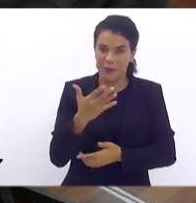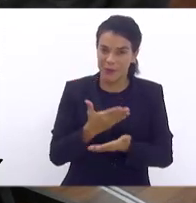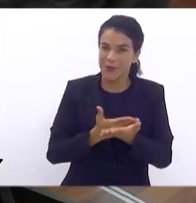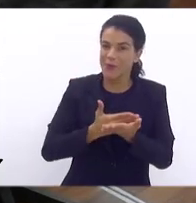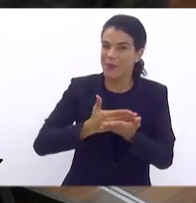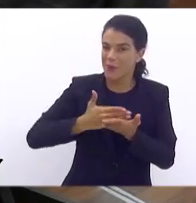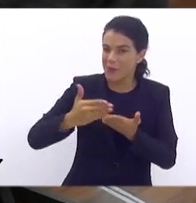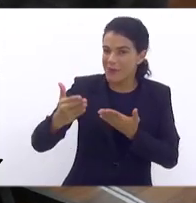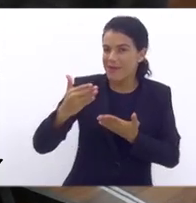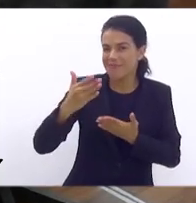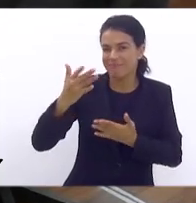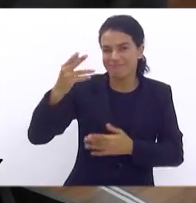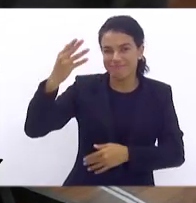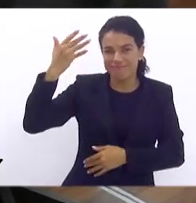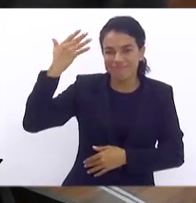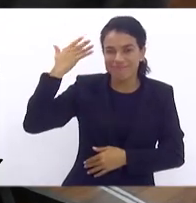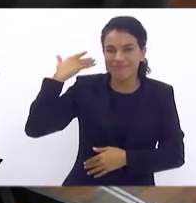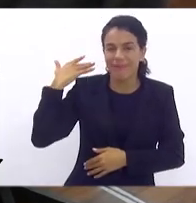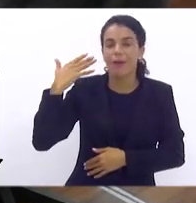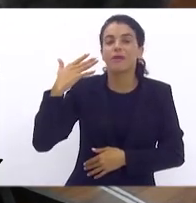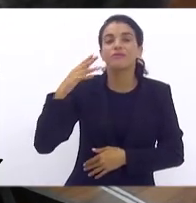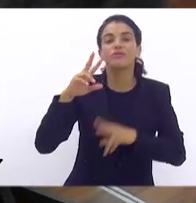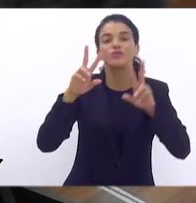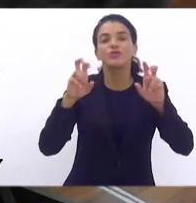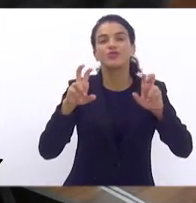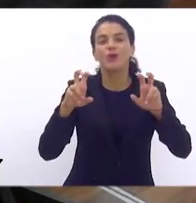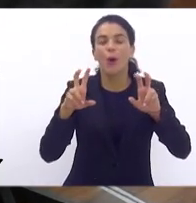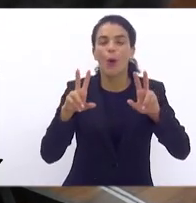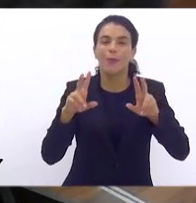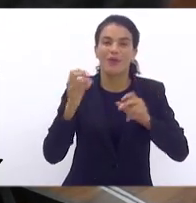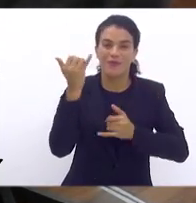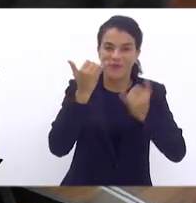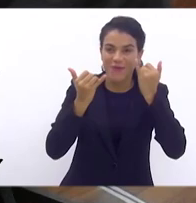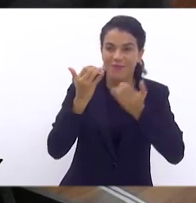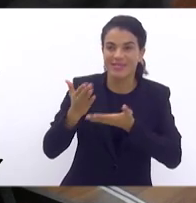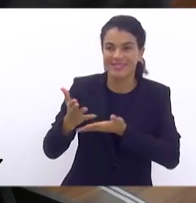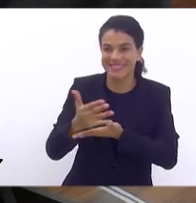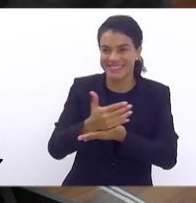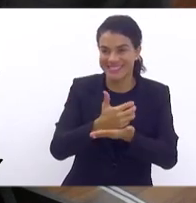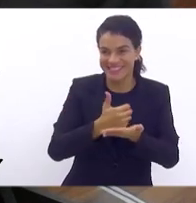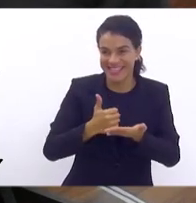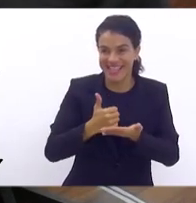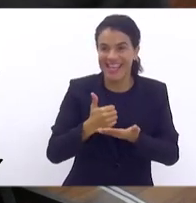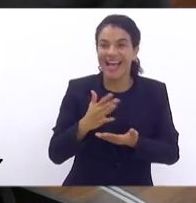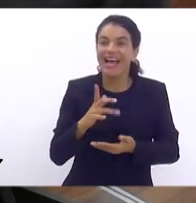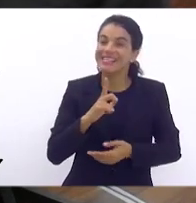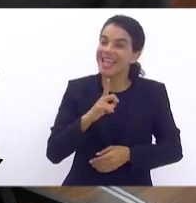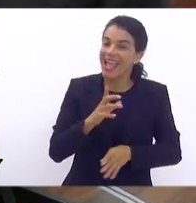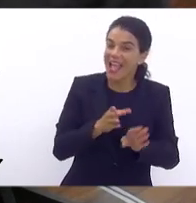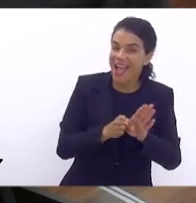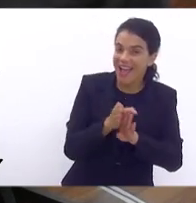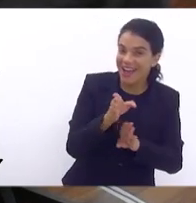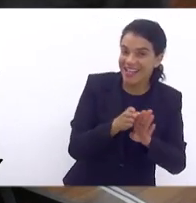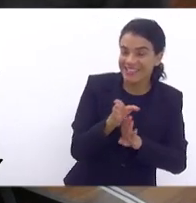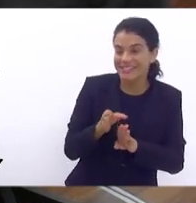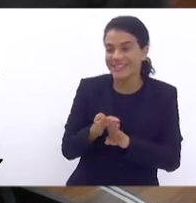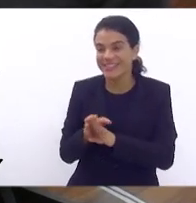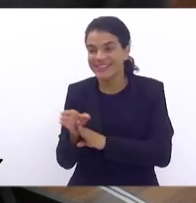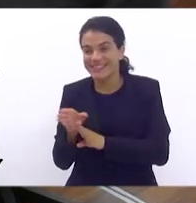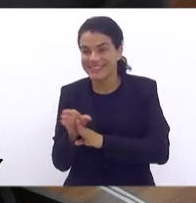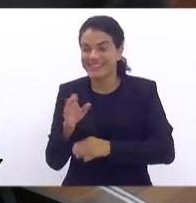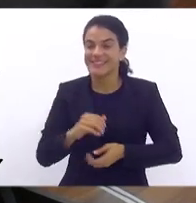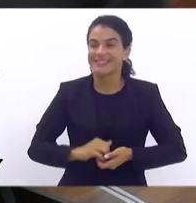vigência da tratamento de dados e a gente segue as orientações né